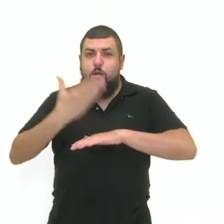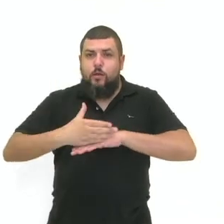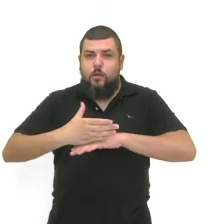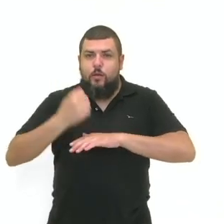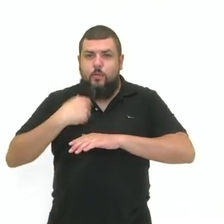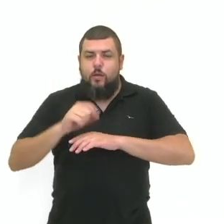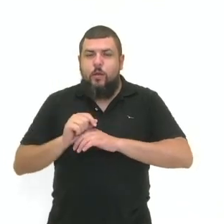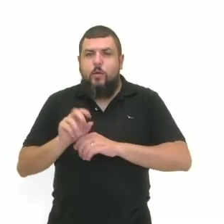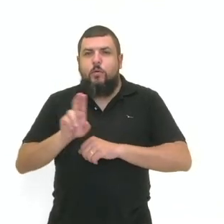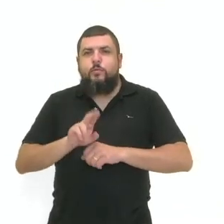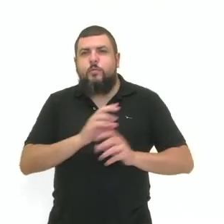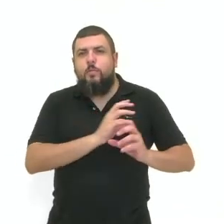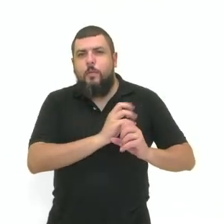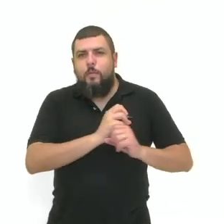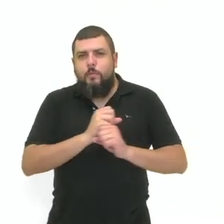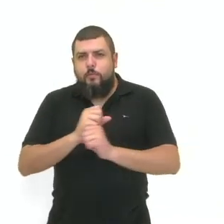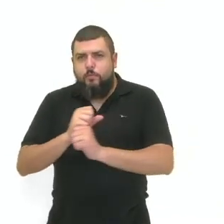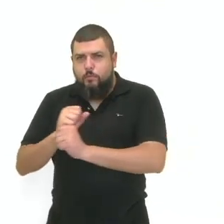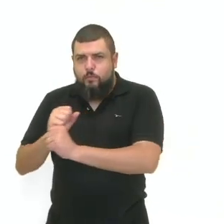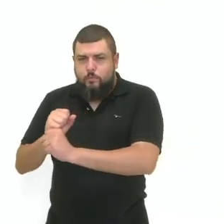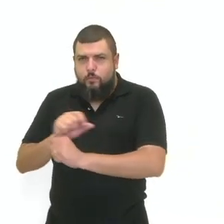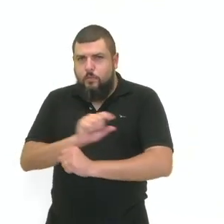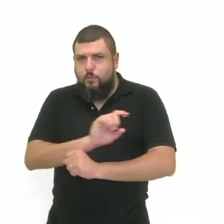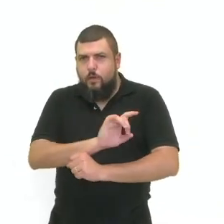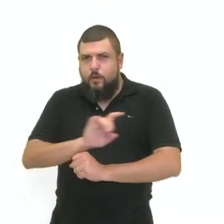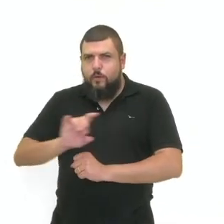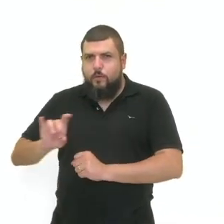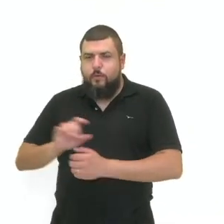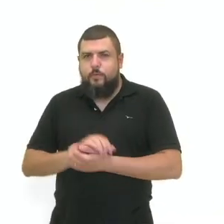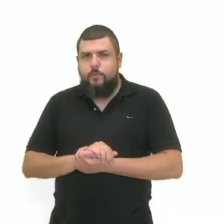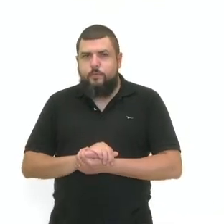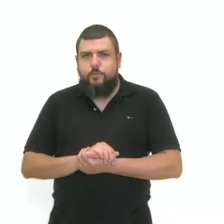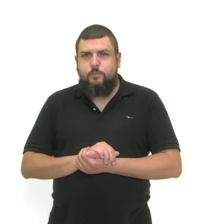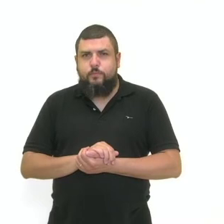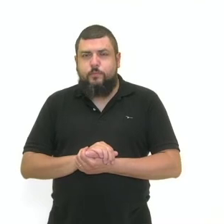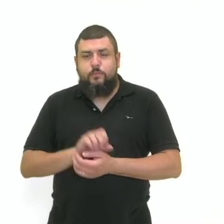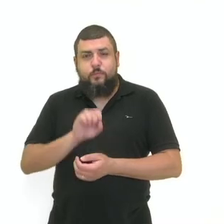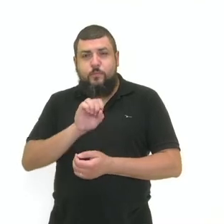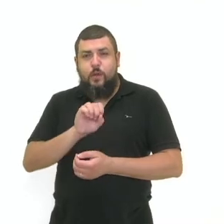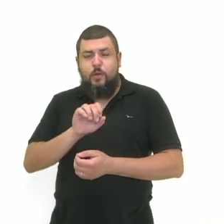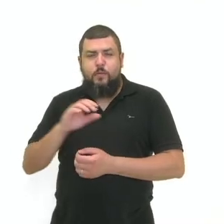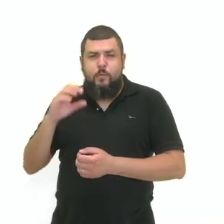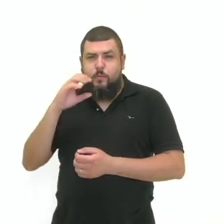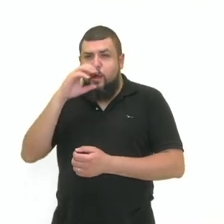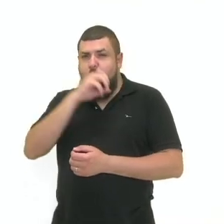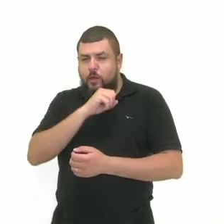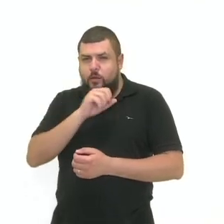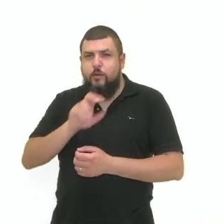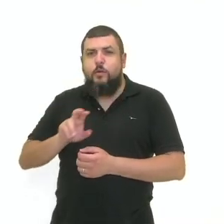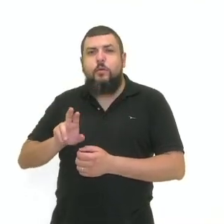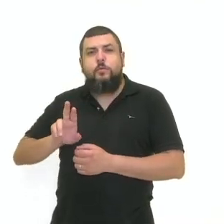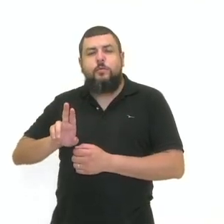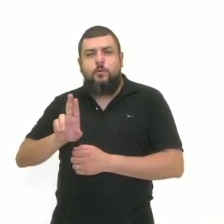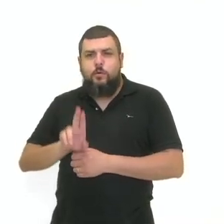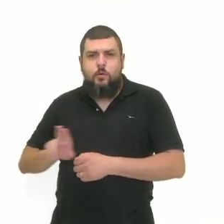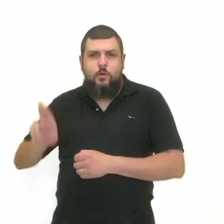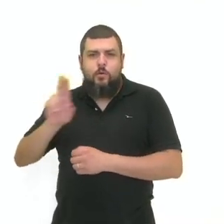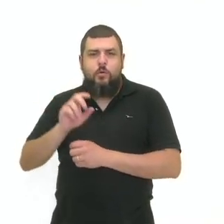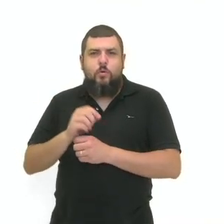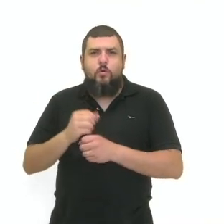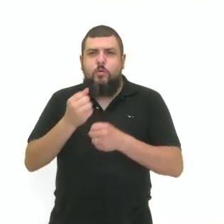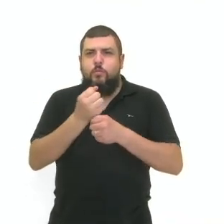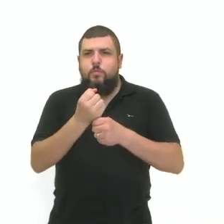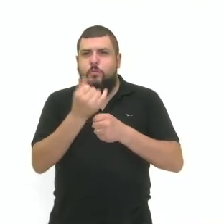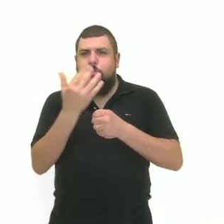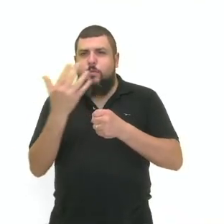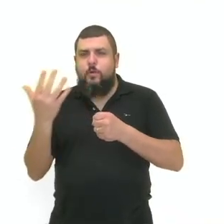mais, usa a soma das linhas. Para o cálculo ser mais rápido, usa a potência,